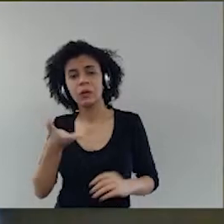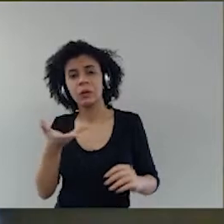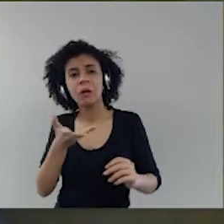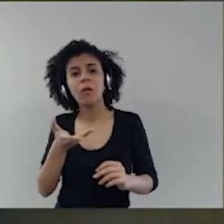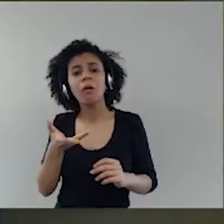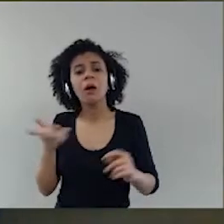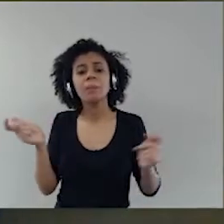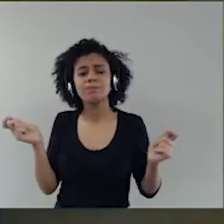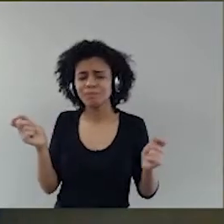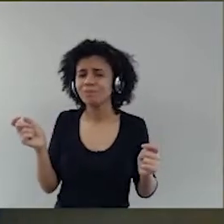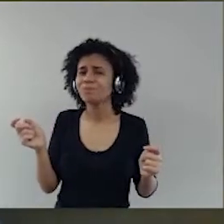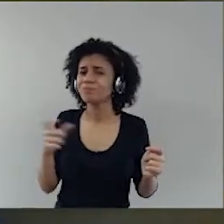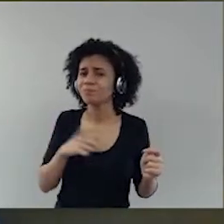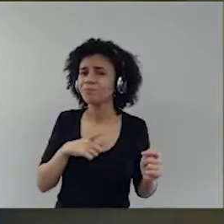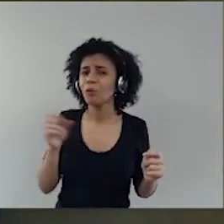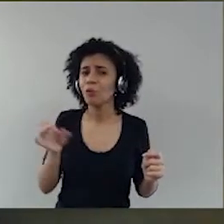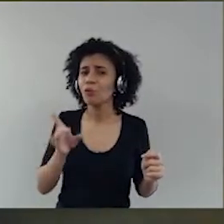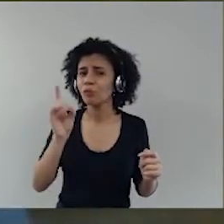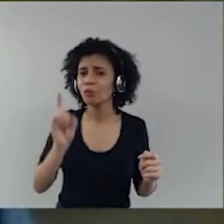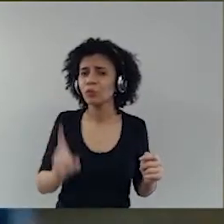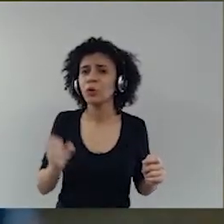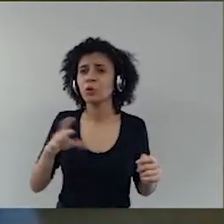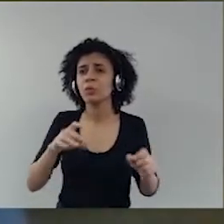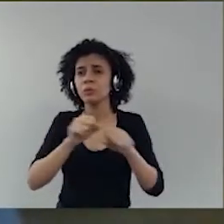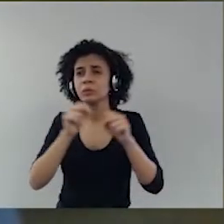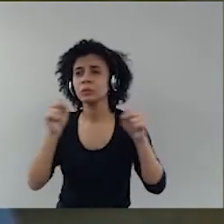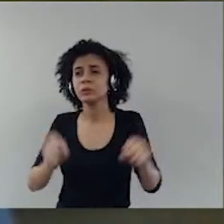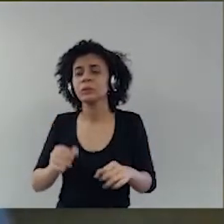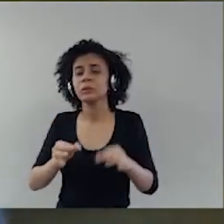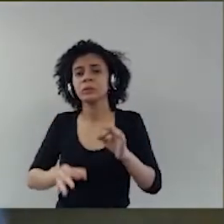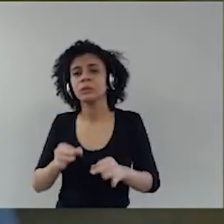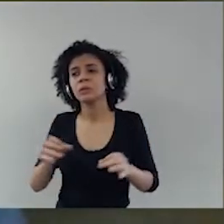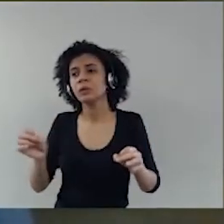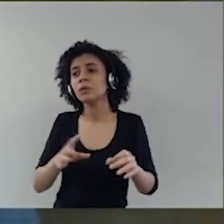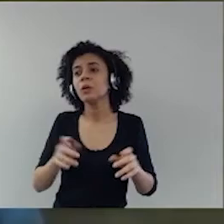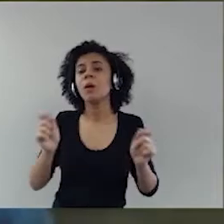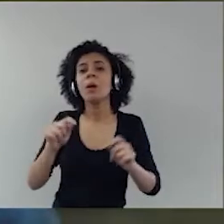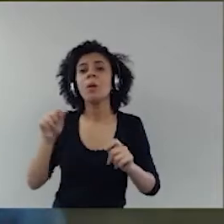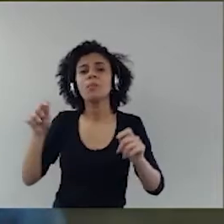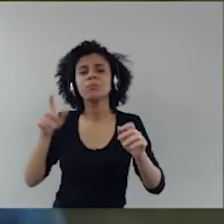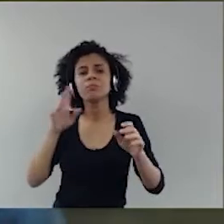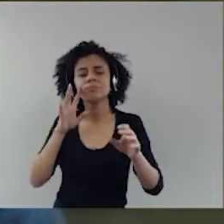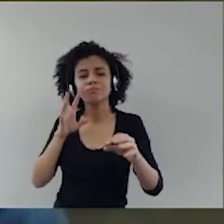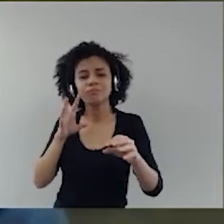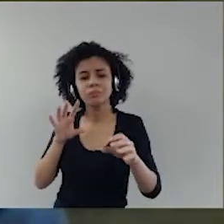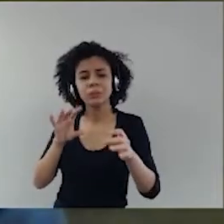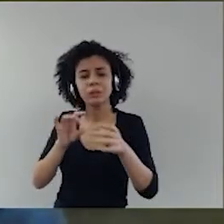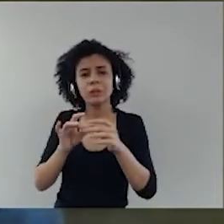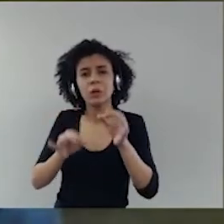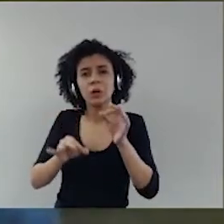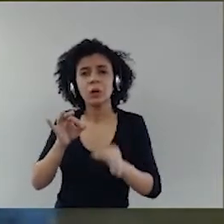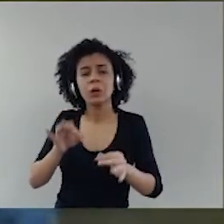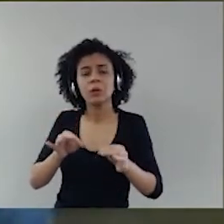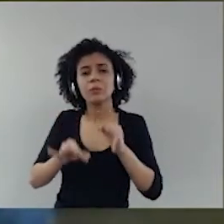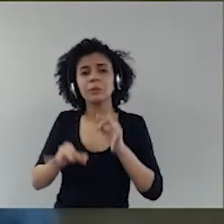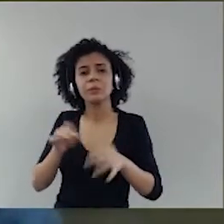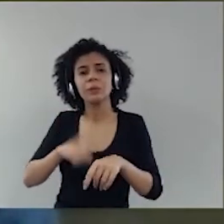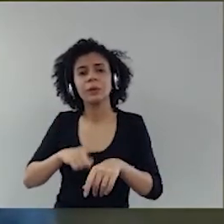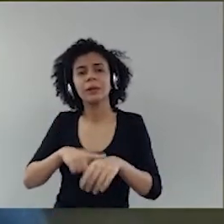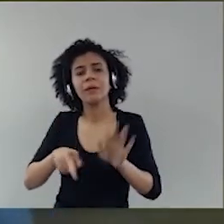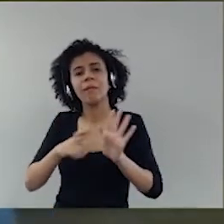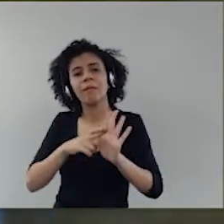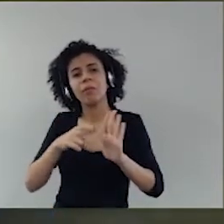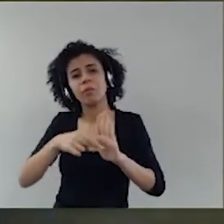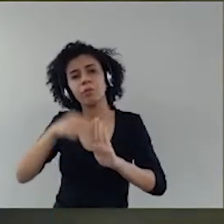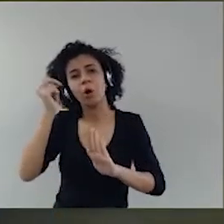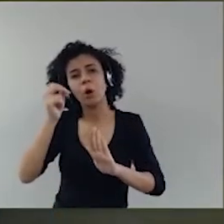a existência de um novo direito, um novo sistema jurídico, uma nova forma de compreensão das normas jurídicas diante desse momento